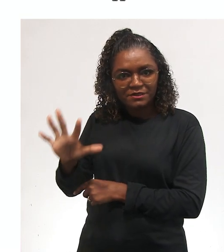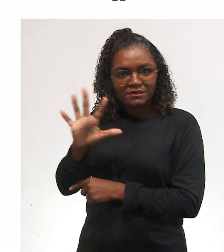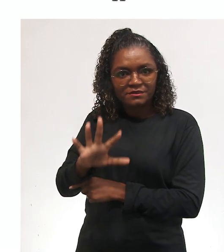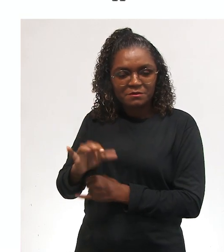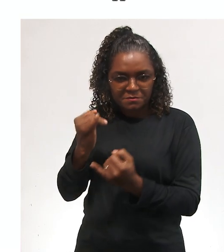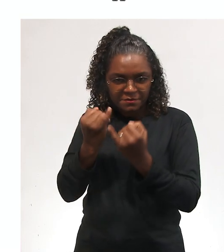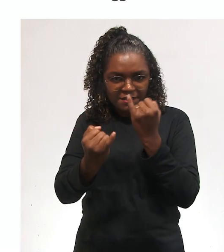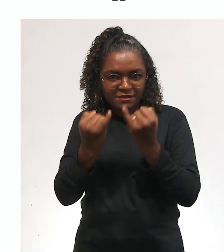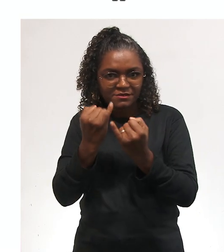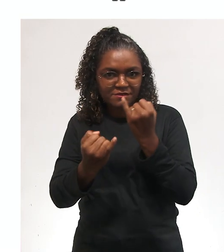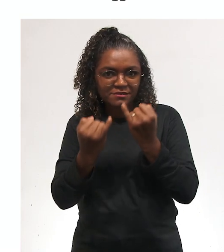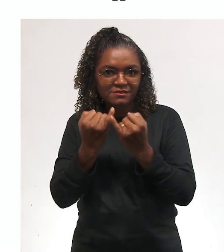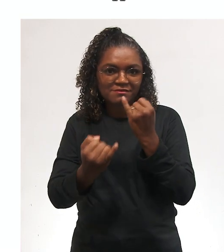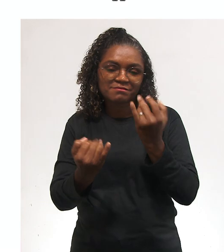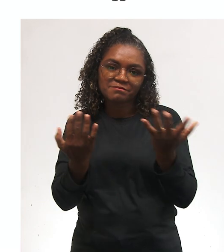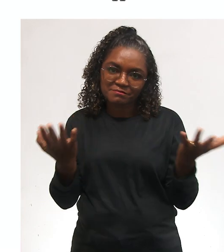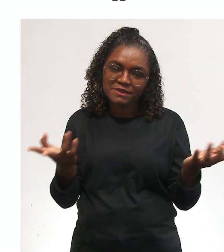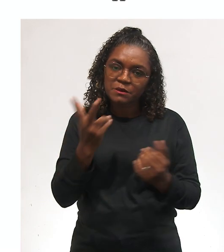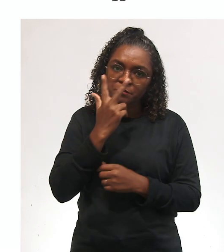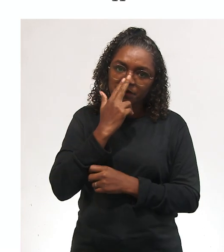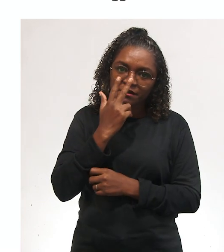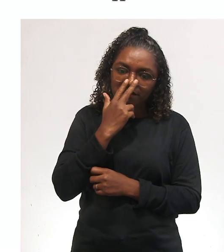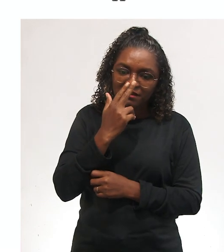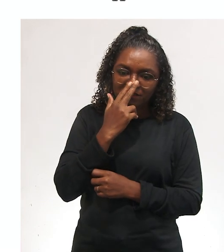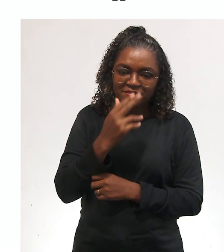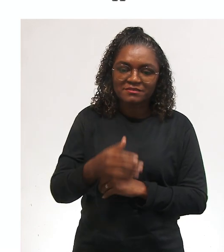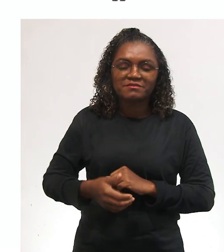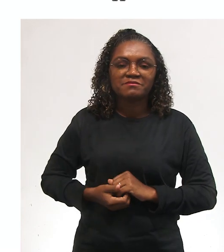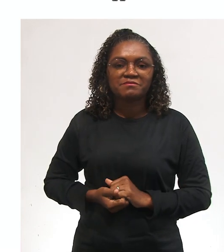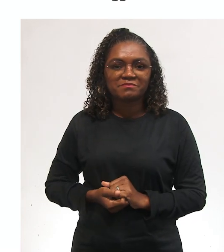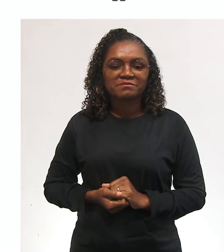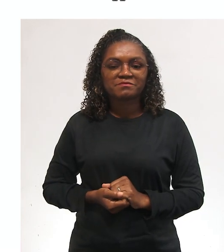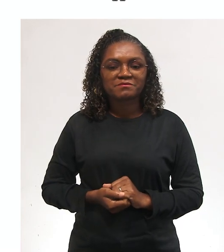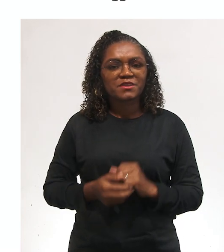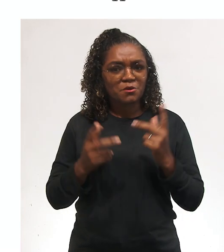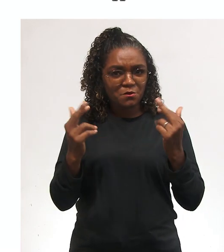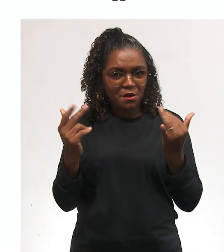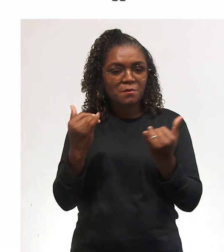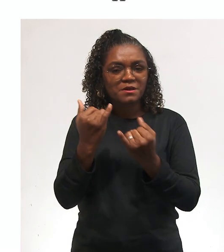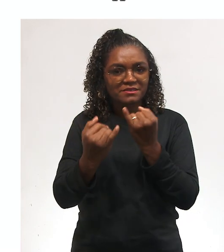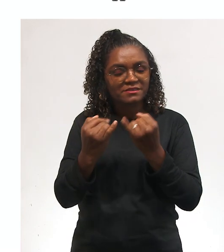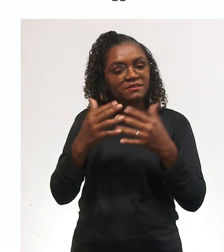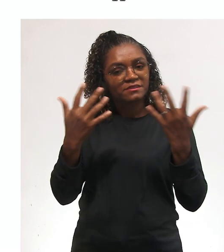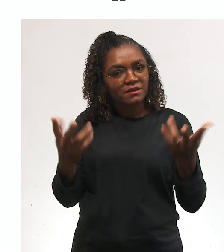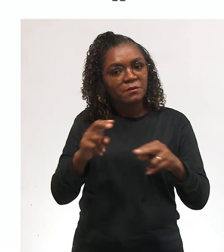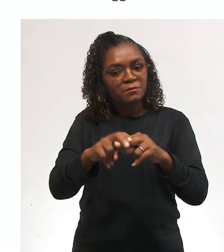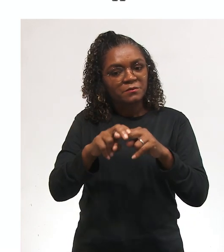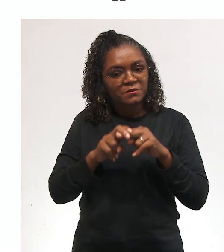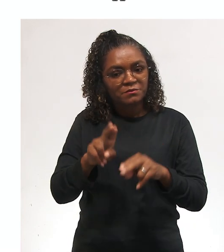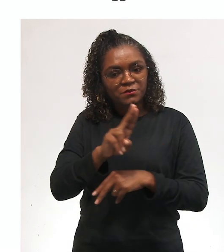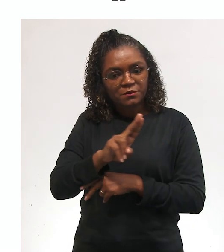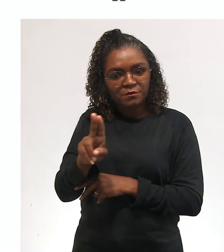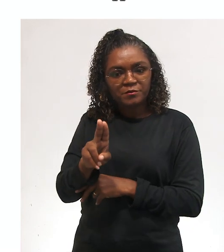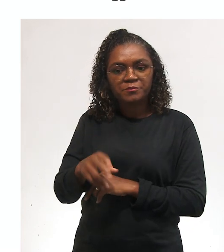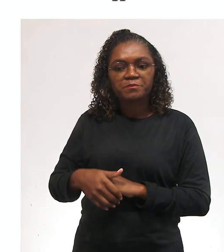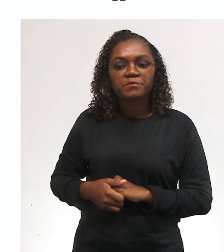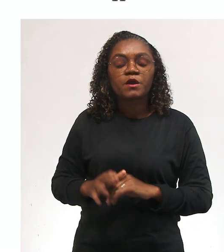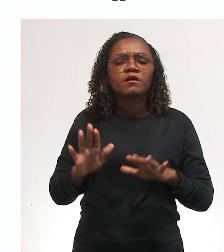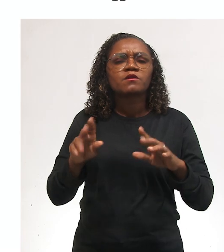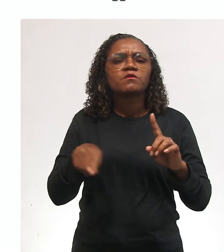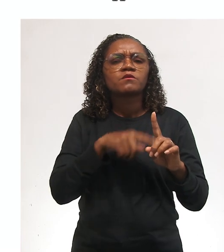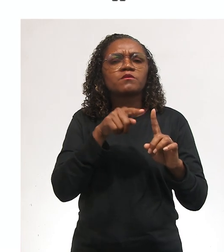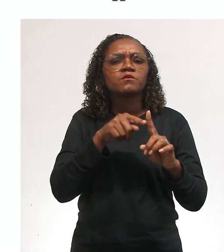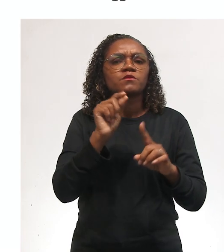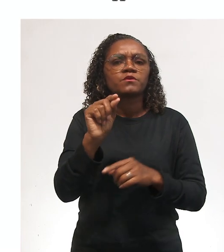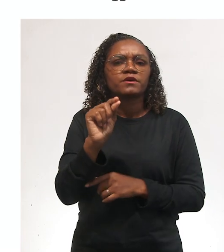né? Não parece assim um peixe? Quando depois que a gente comeu o peixe, ficou só a espinha? Né? Então, ela tem por